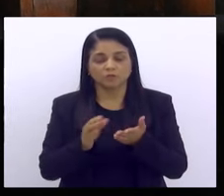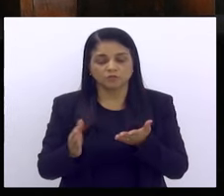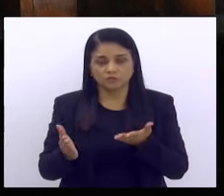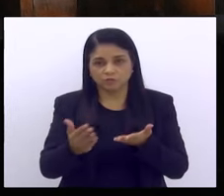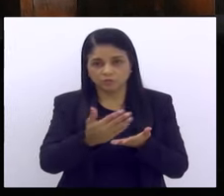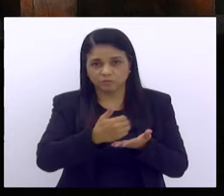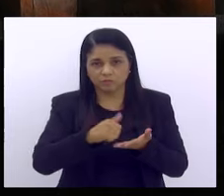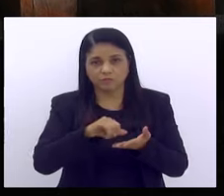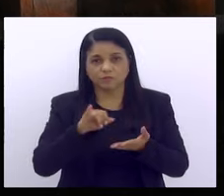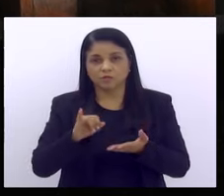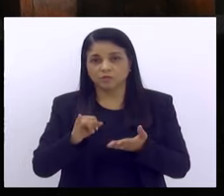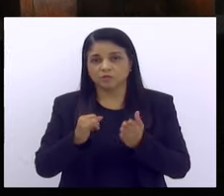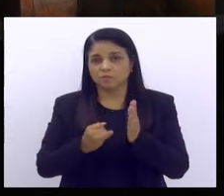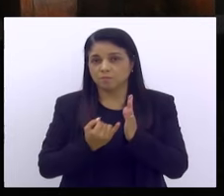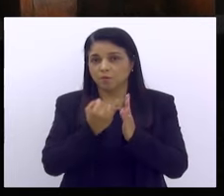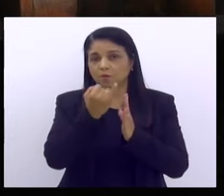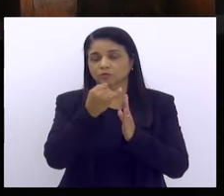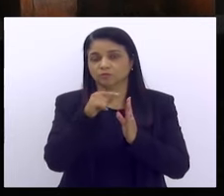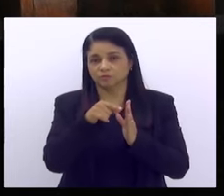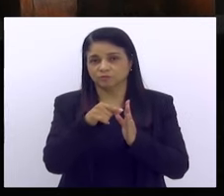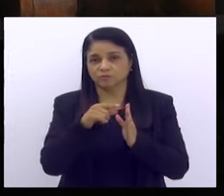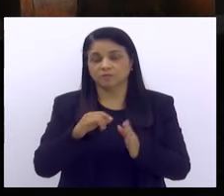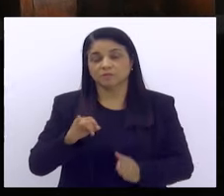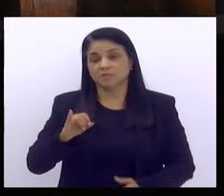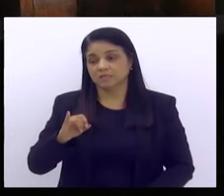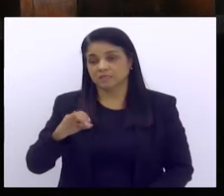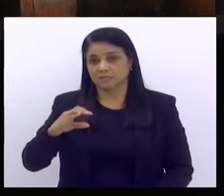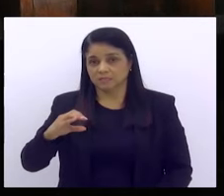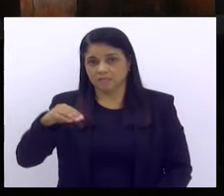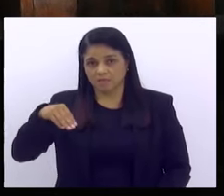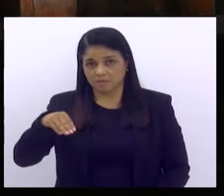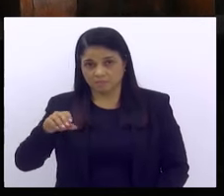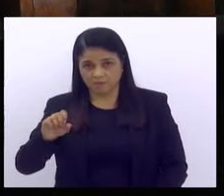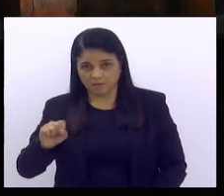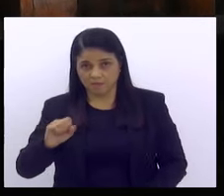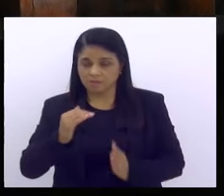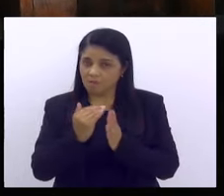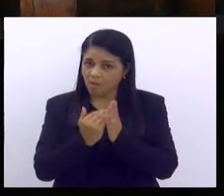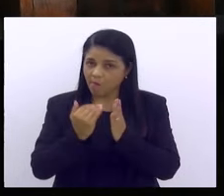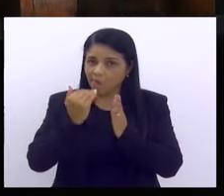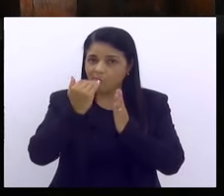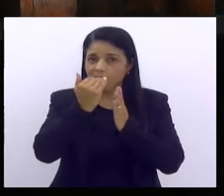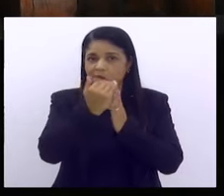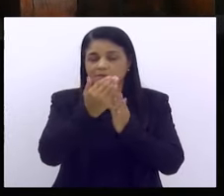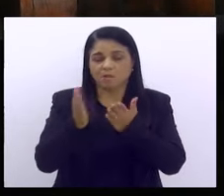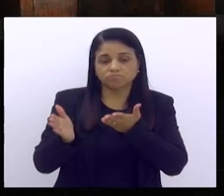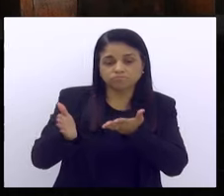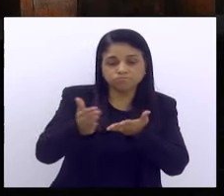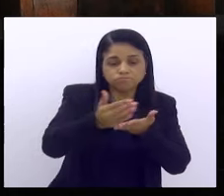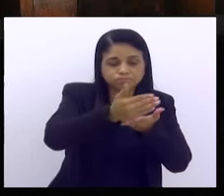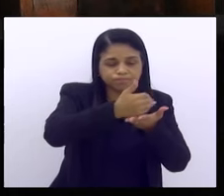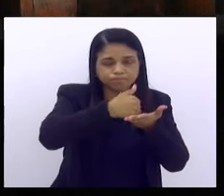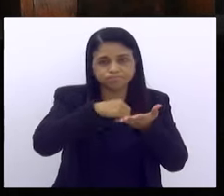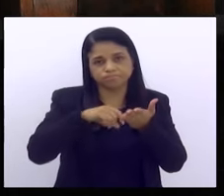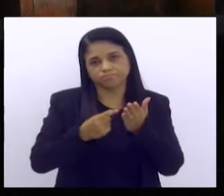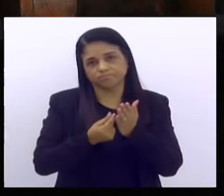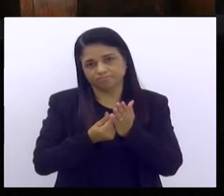a carga de ICMS possa subir, né, aumentando o nível de arrecadação,